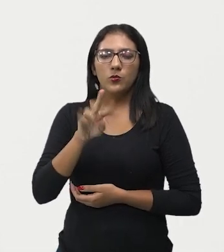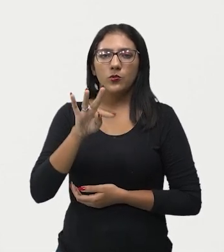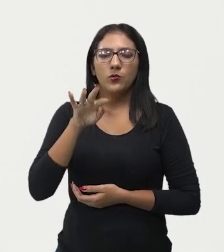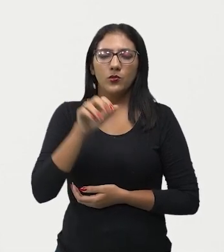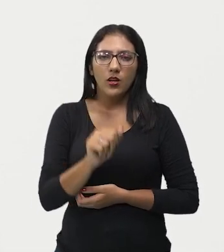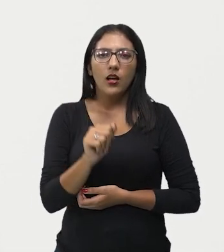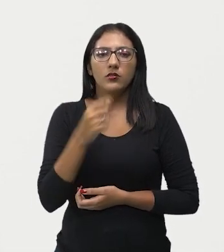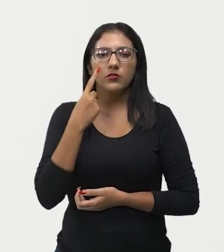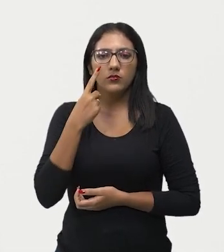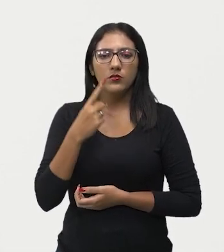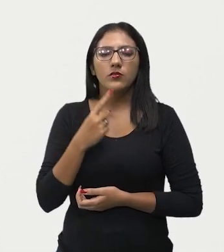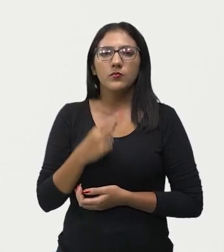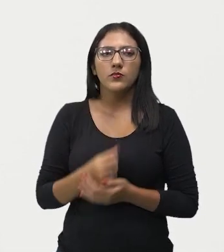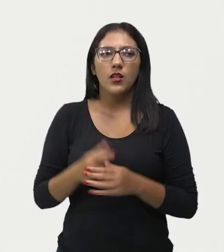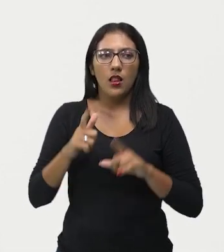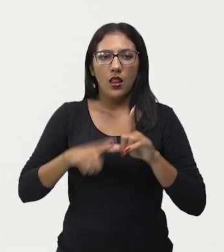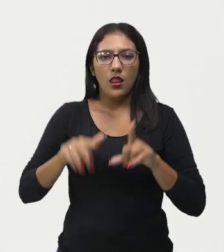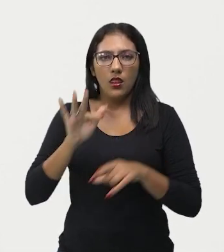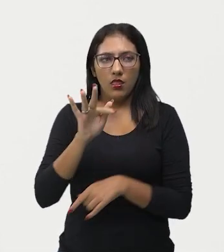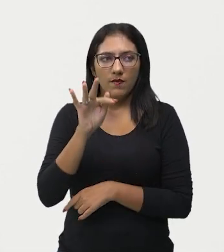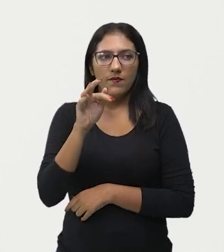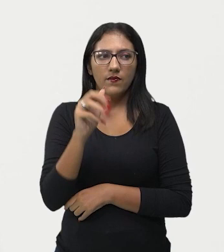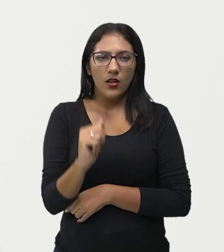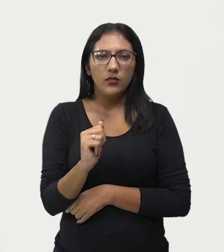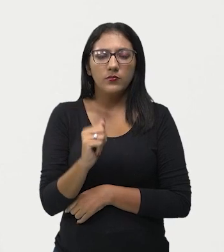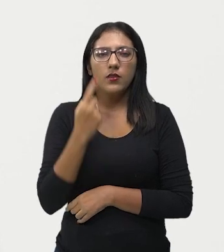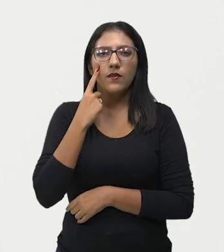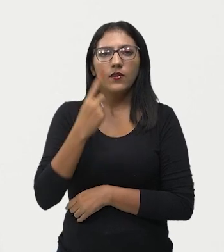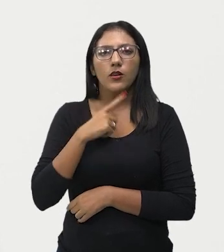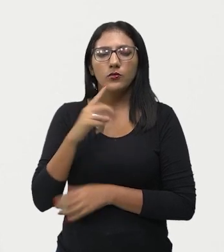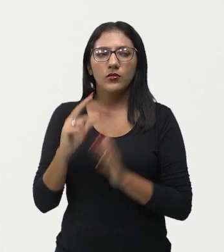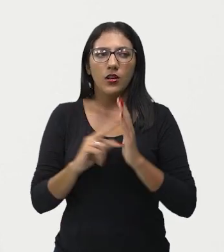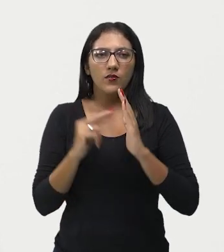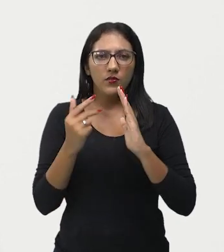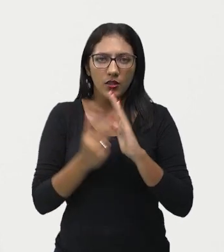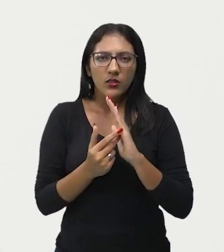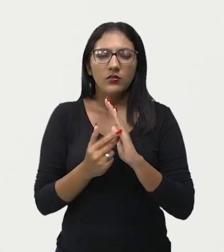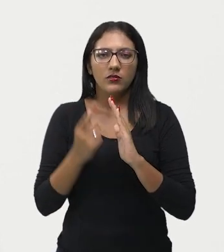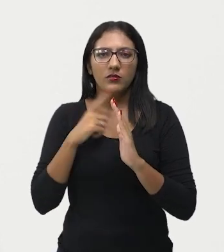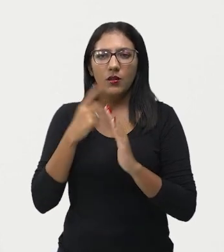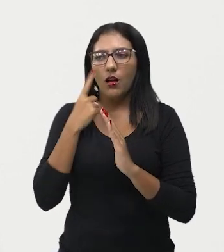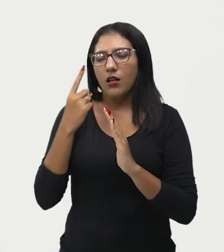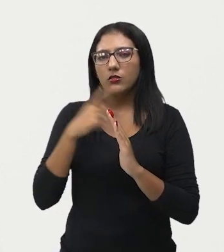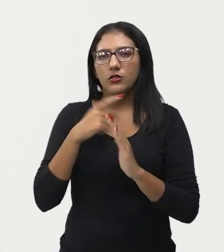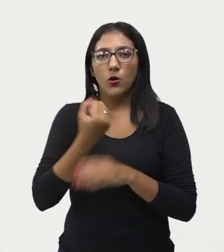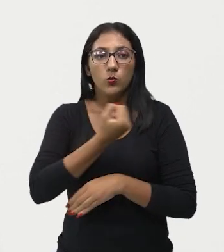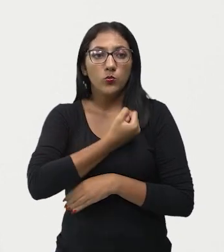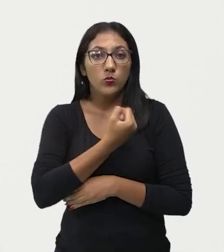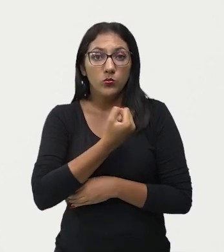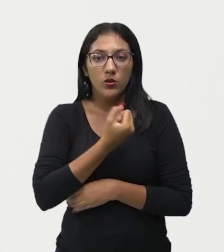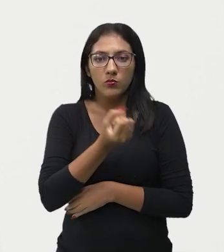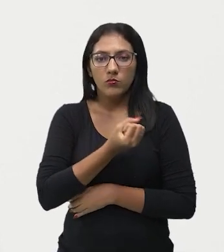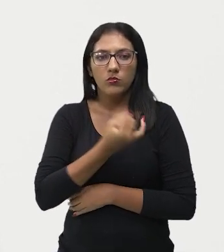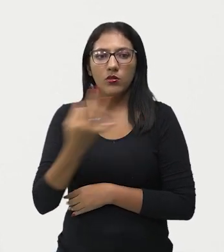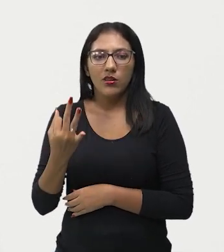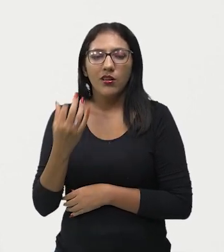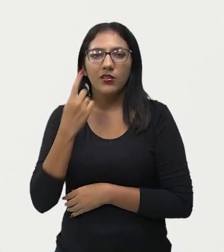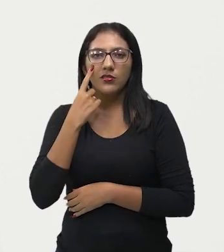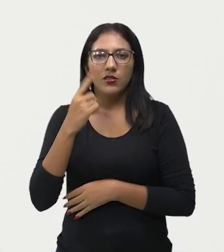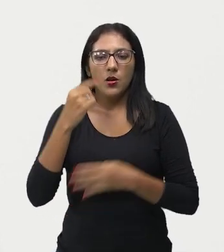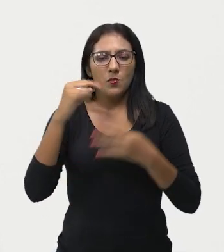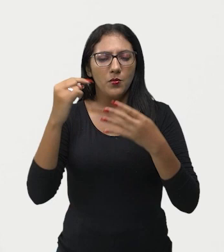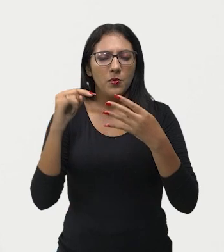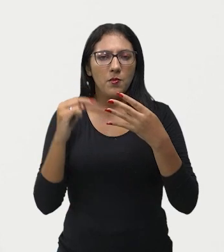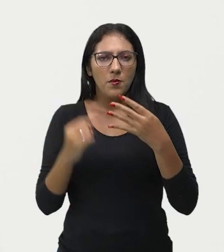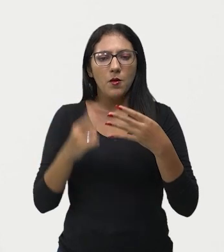tá? Frequência absoluta, pessoal, olha o que quer dizer frequência absoluta. É o número de vezes que cada valor da